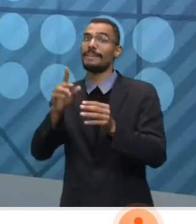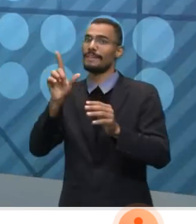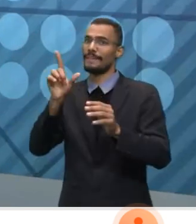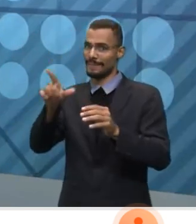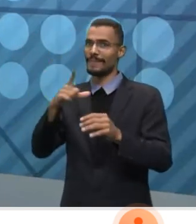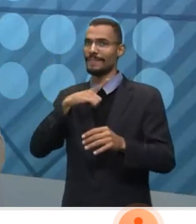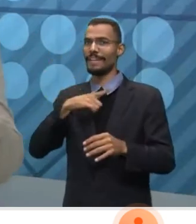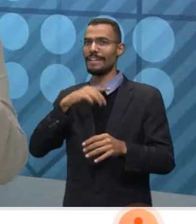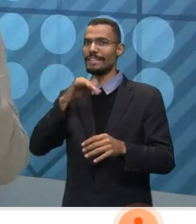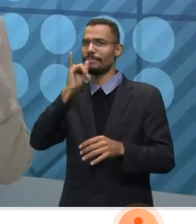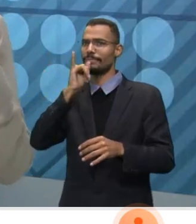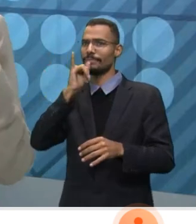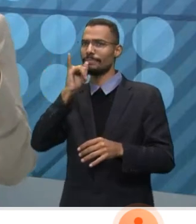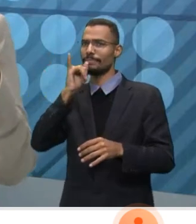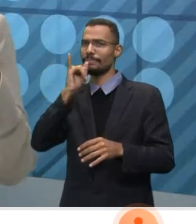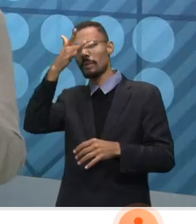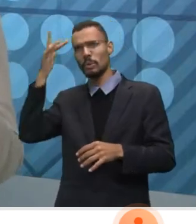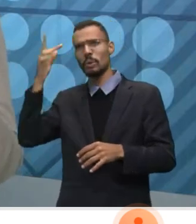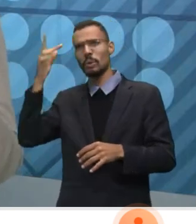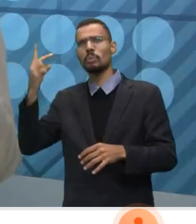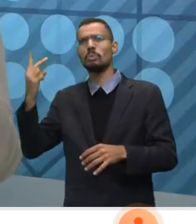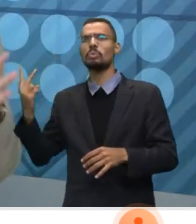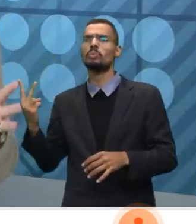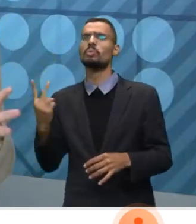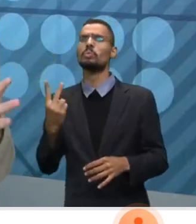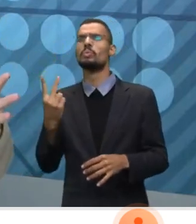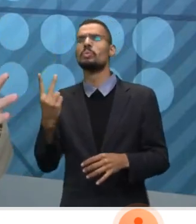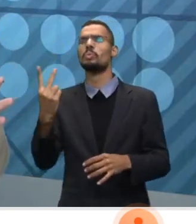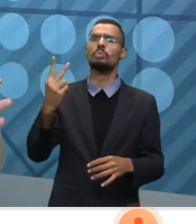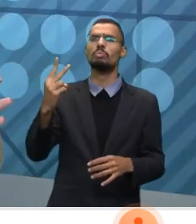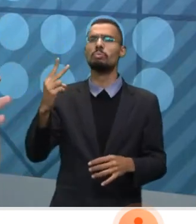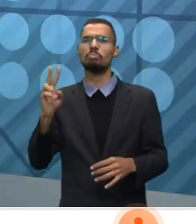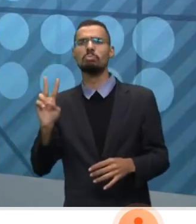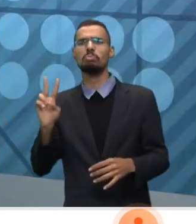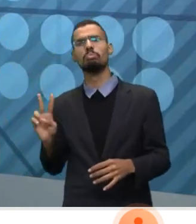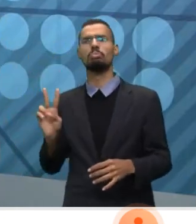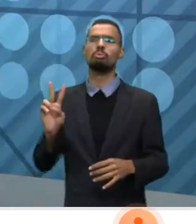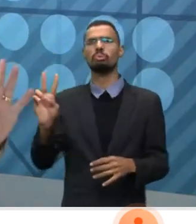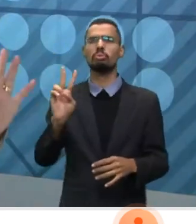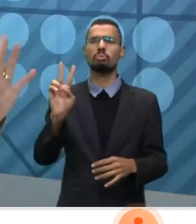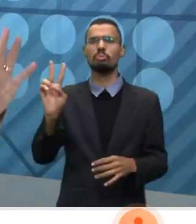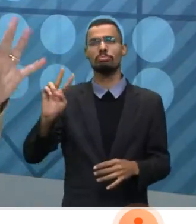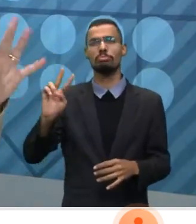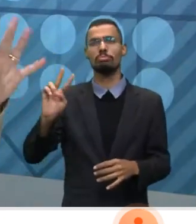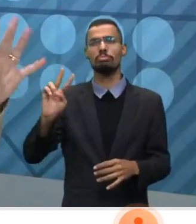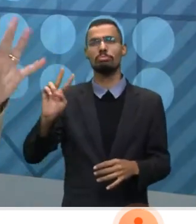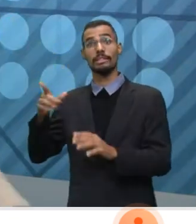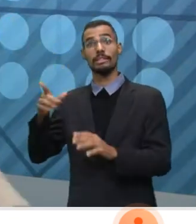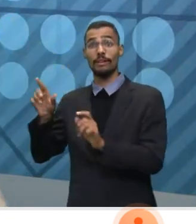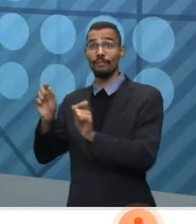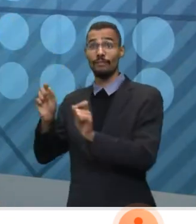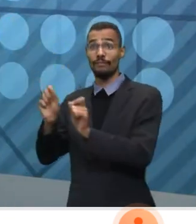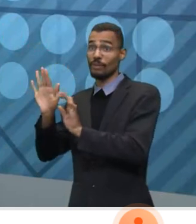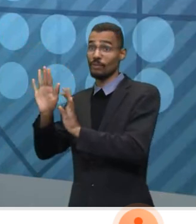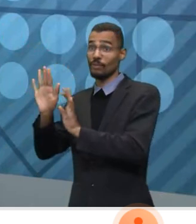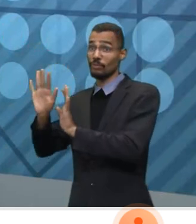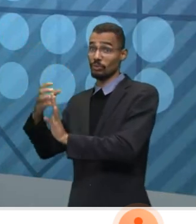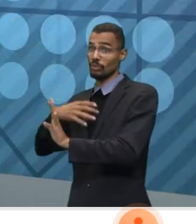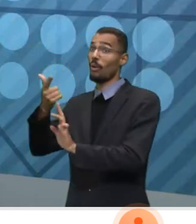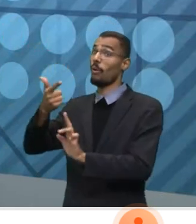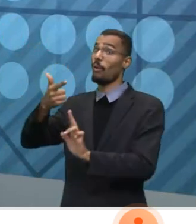sintética ainda. Então, as duas pessoas estavam andando e caíram. Ela fez em uma estrutura, mas